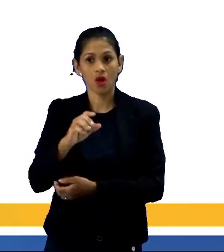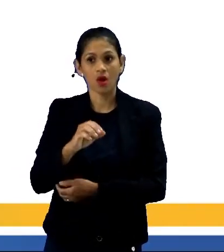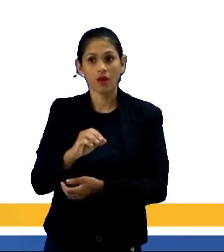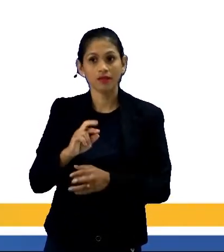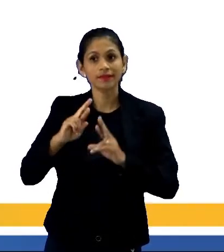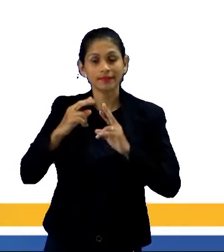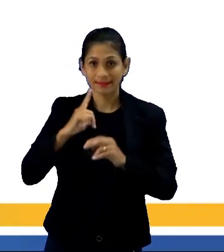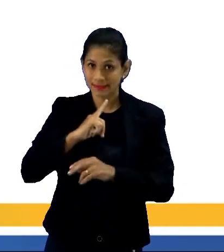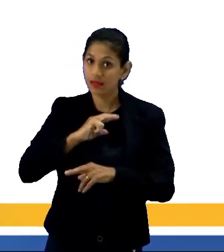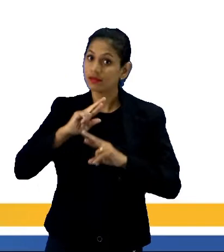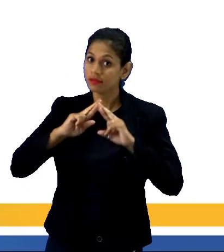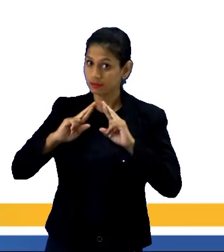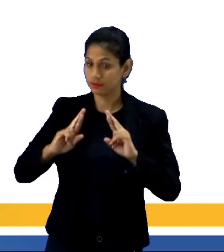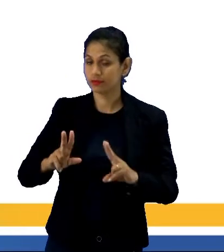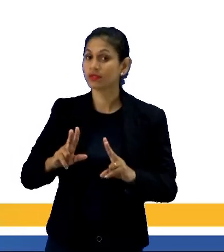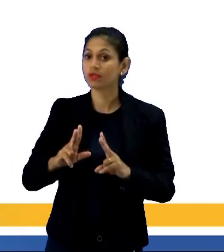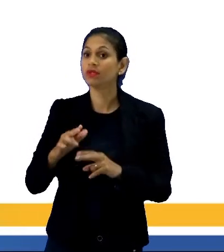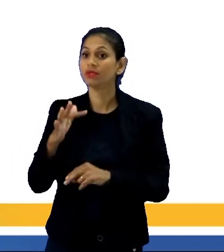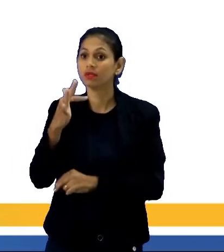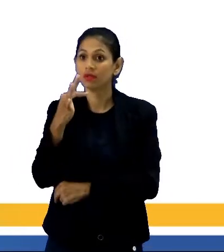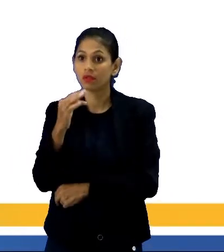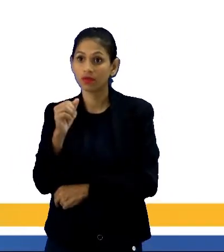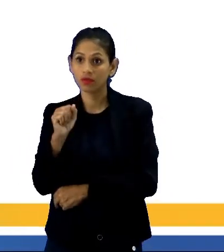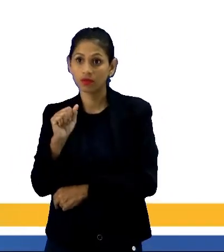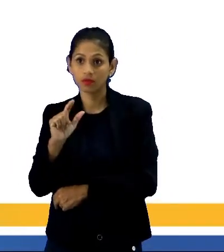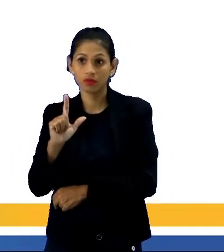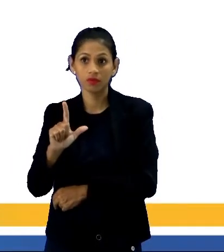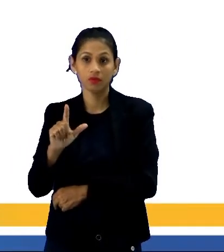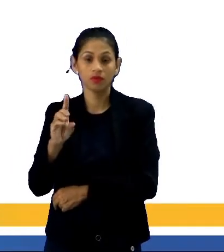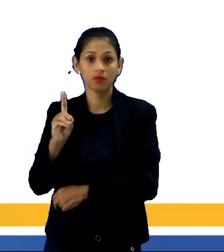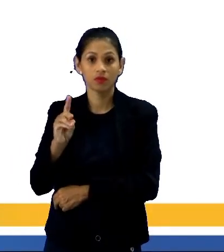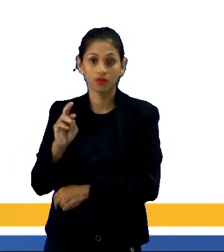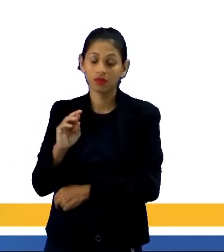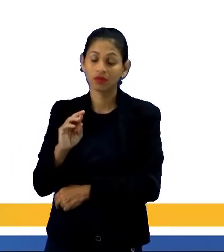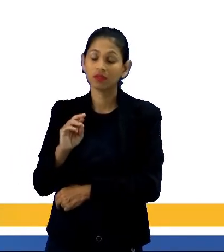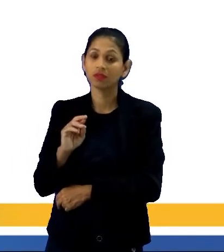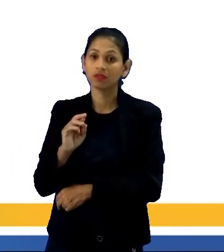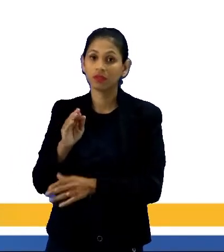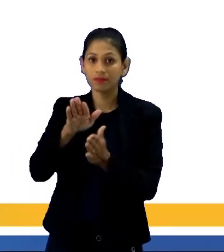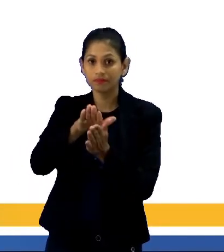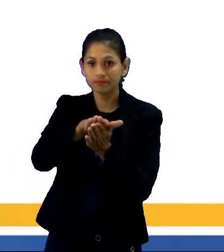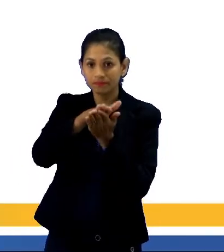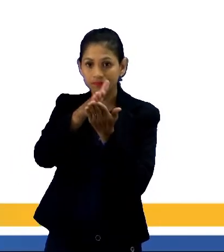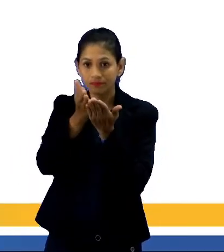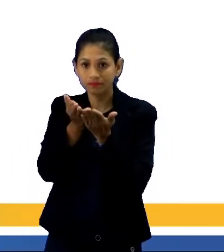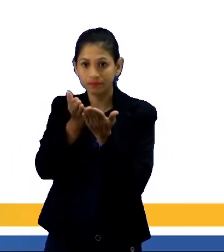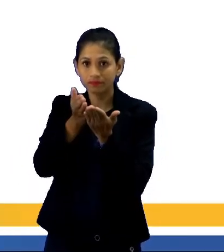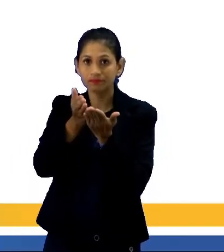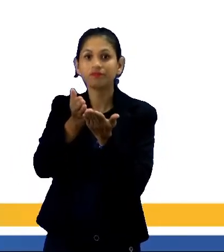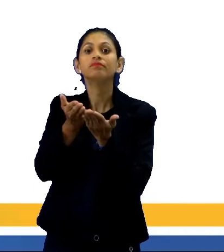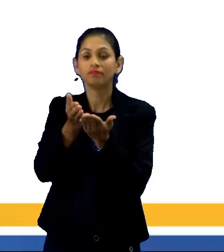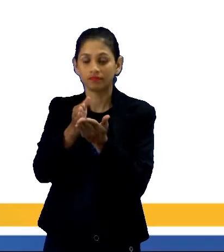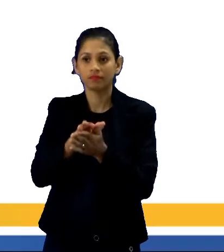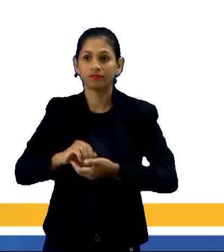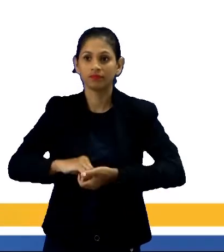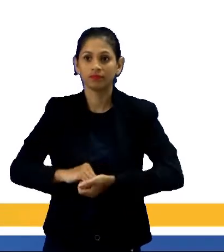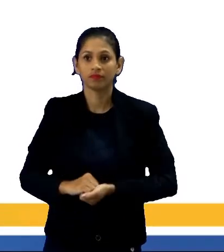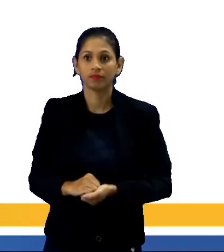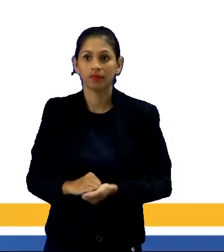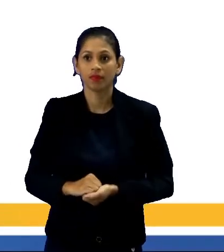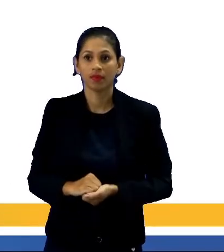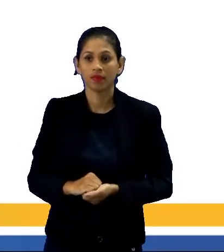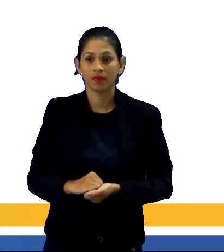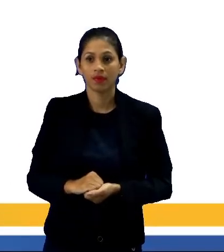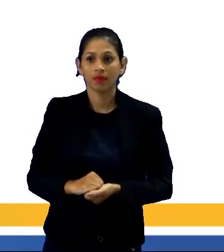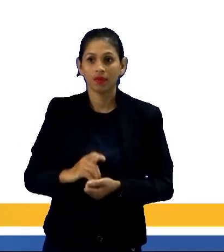bom? Relembrado, essas peças publicitárias que nós estudamos, olha só, aqui aparece outra peça